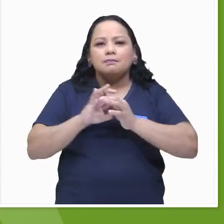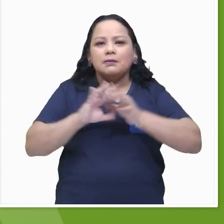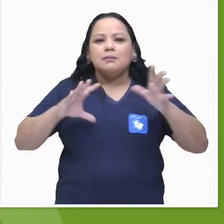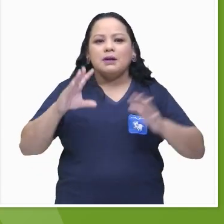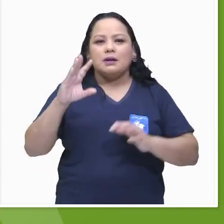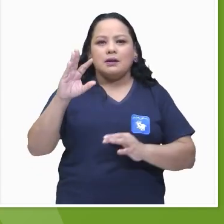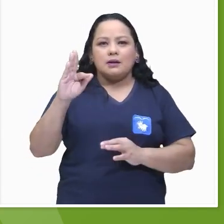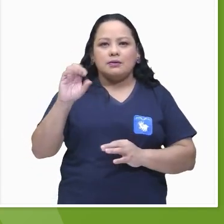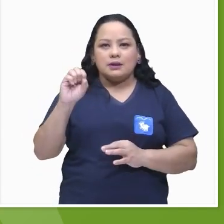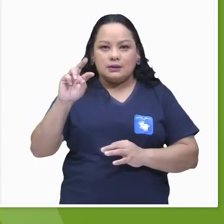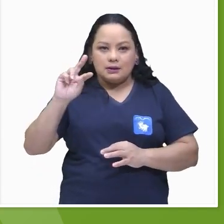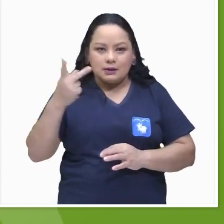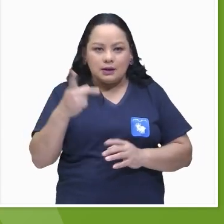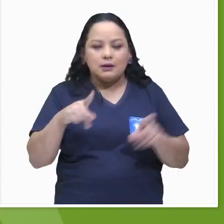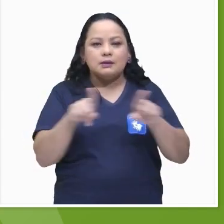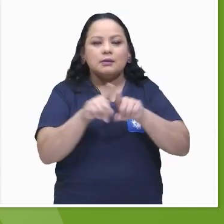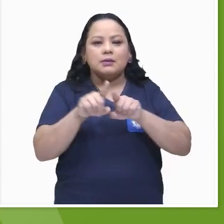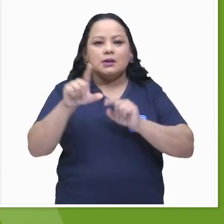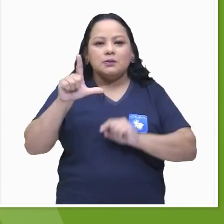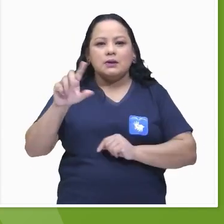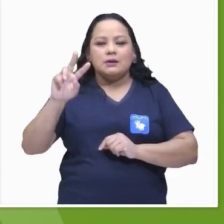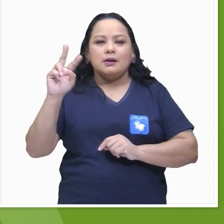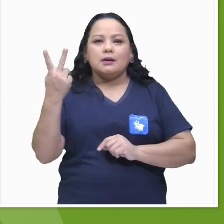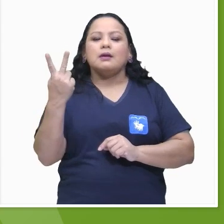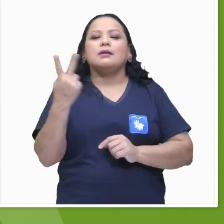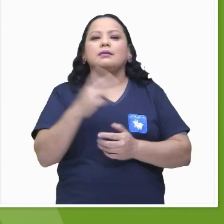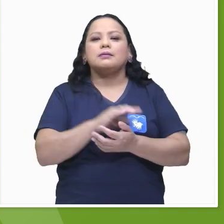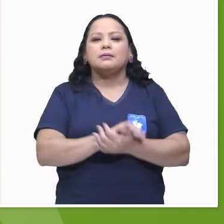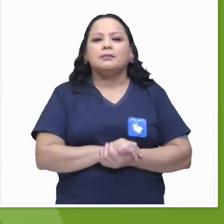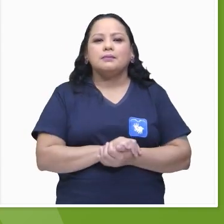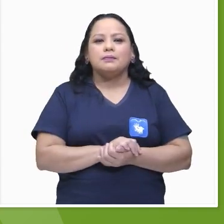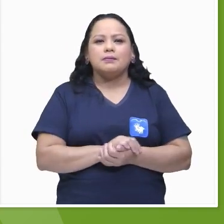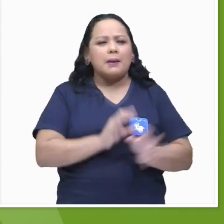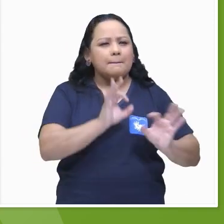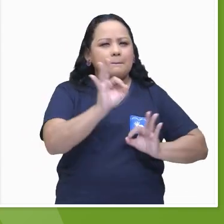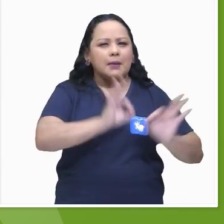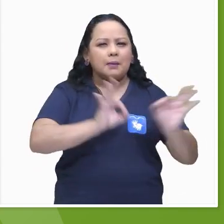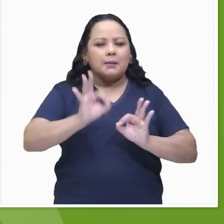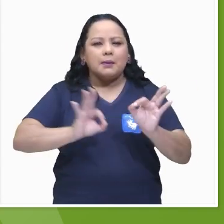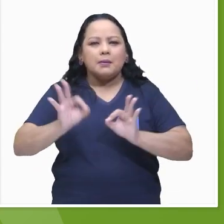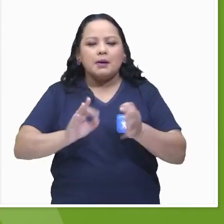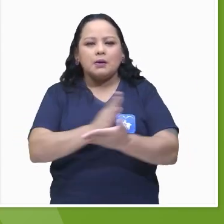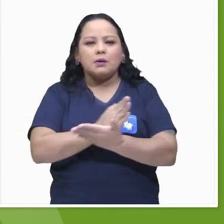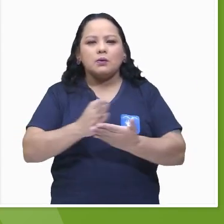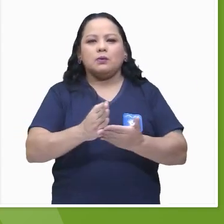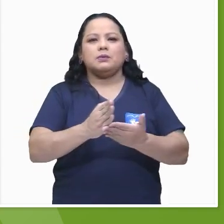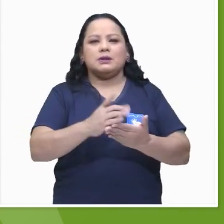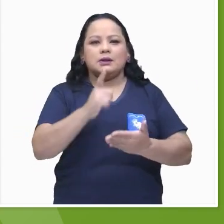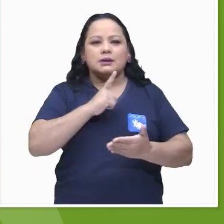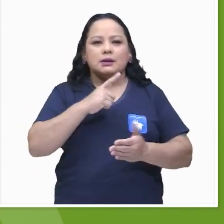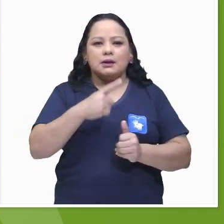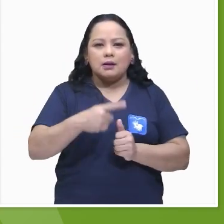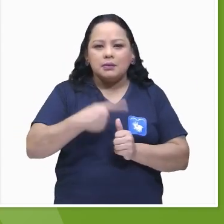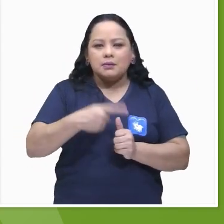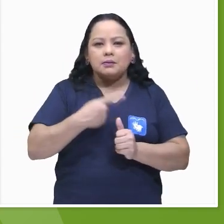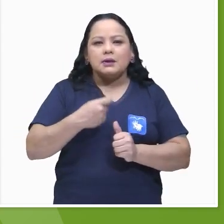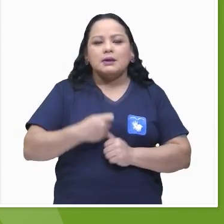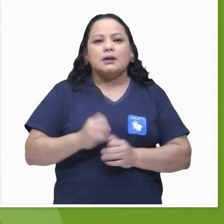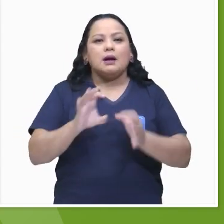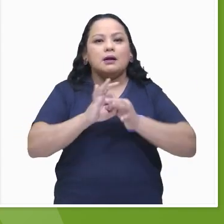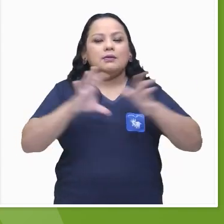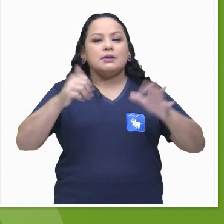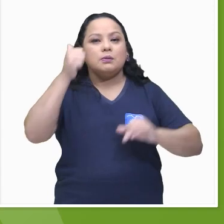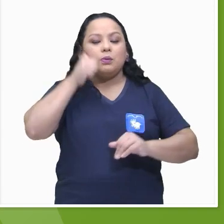e o luteinizante começam ali a serem produzidos. Aí temos ali a primeira ovulação, né, a liberação